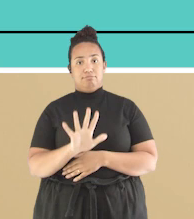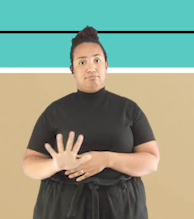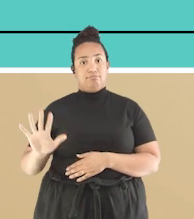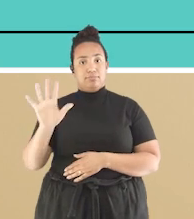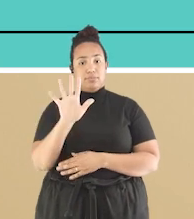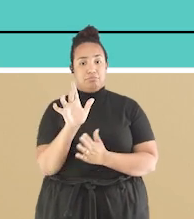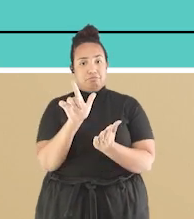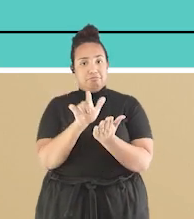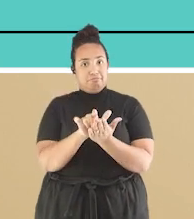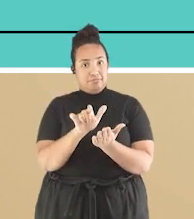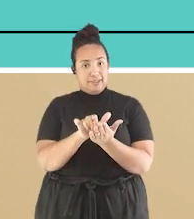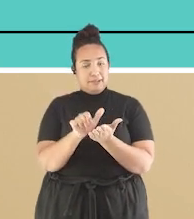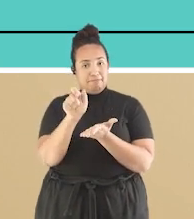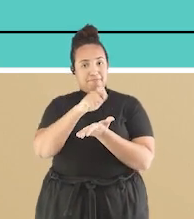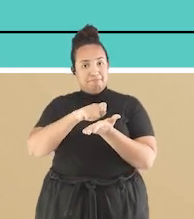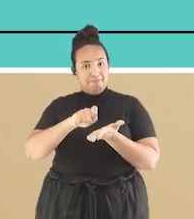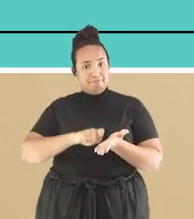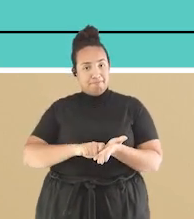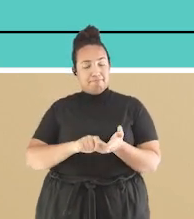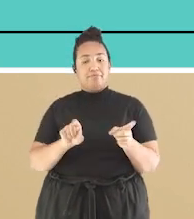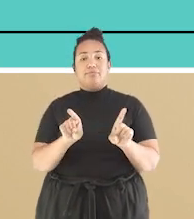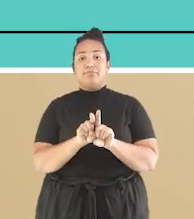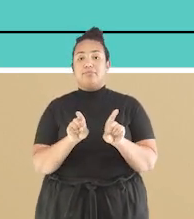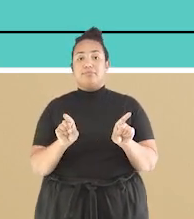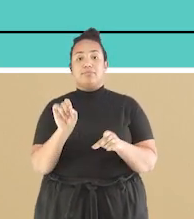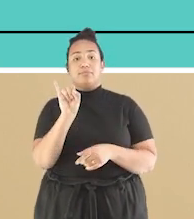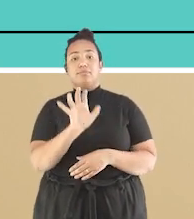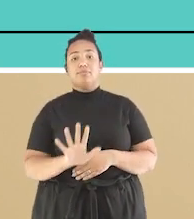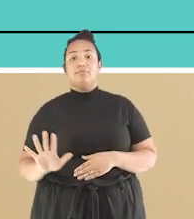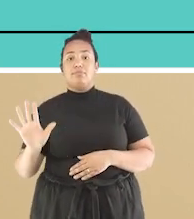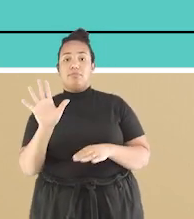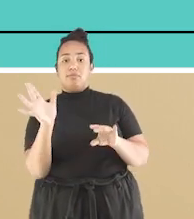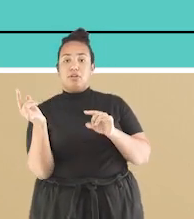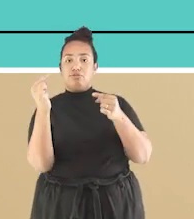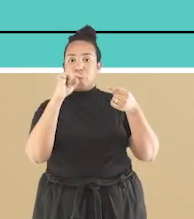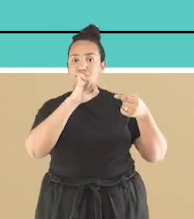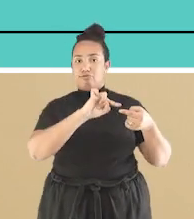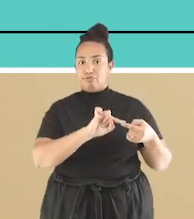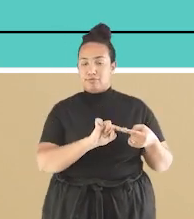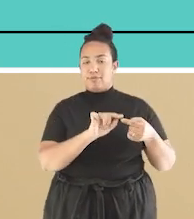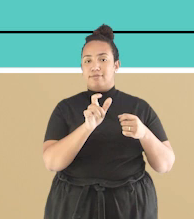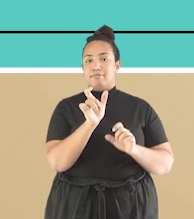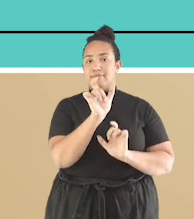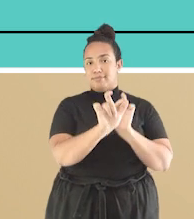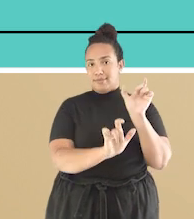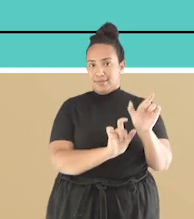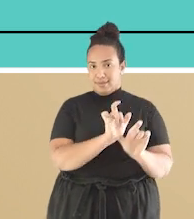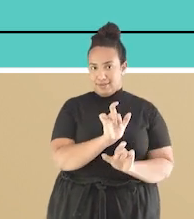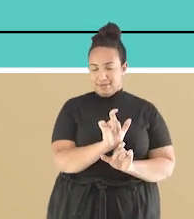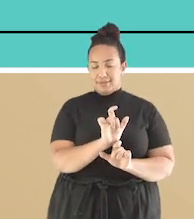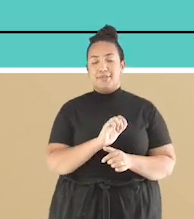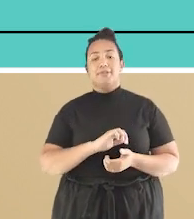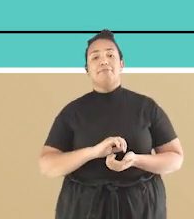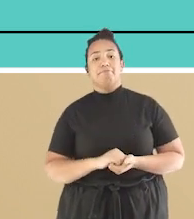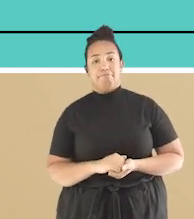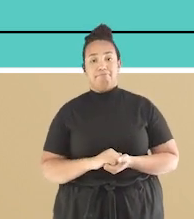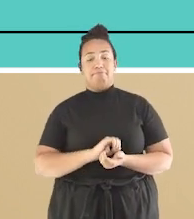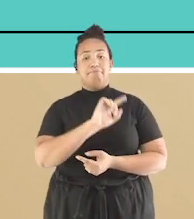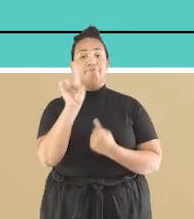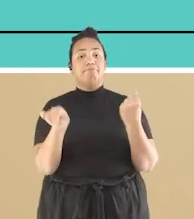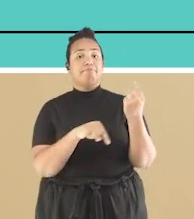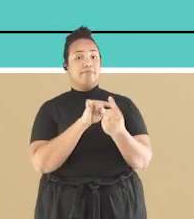no papel, e imagens e sua relação com o texto verbal. E tem como